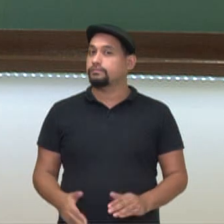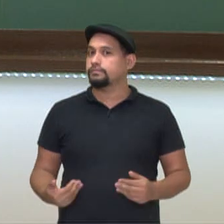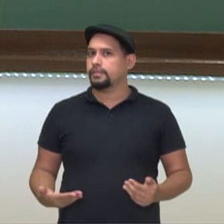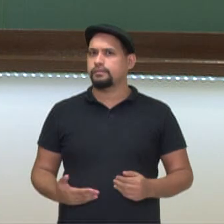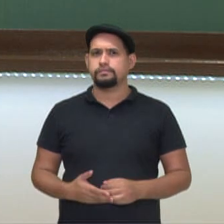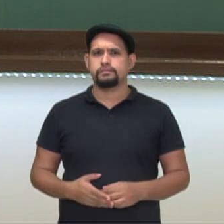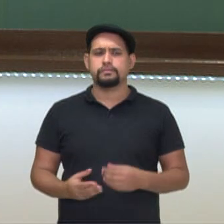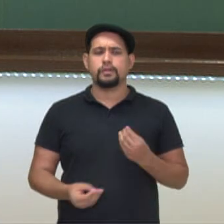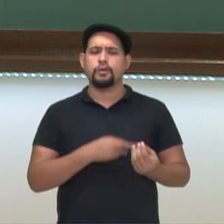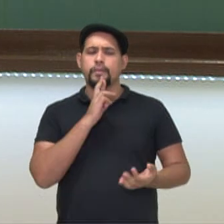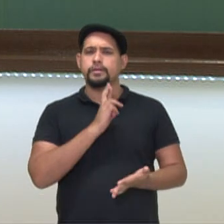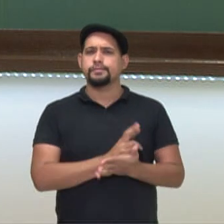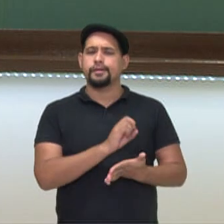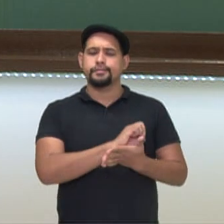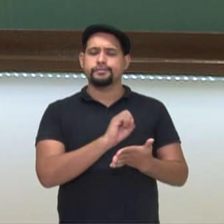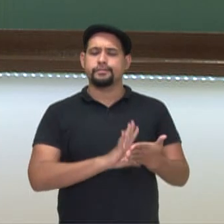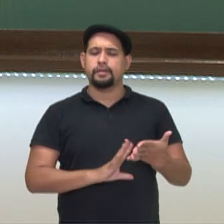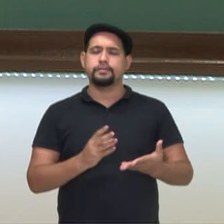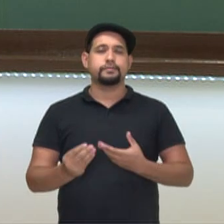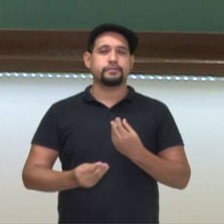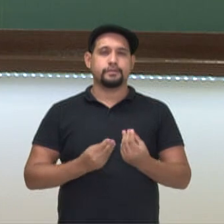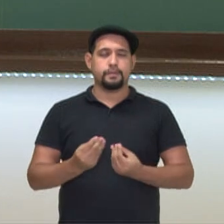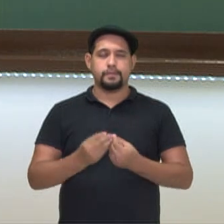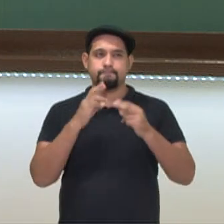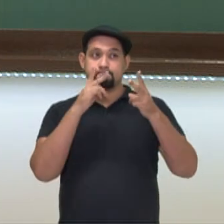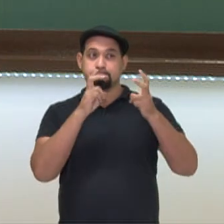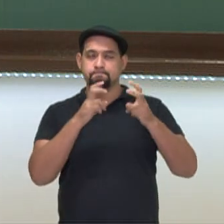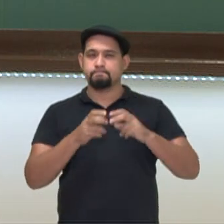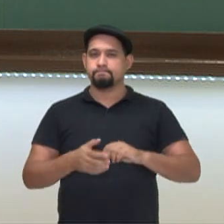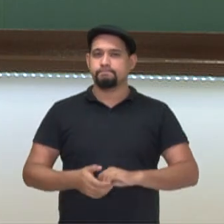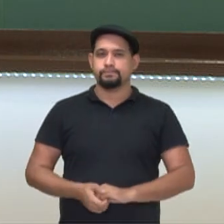Então, pessoal, como é que ficou a resposta desse exercício? Vamos conferir?